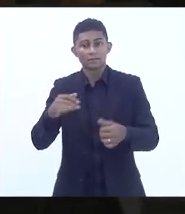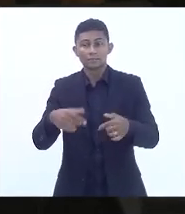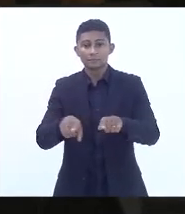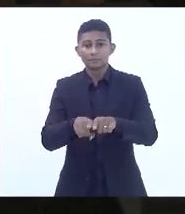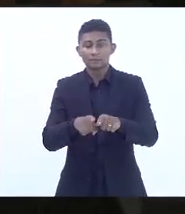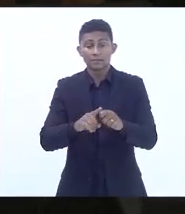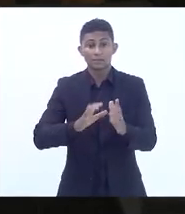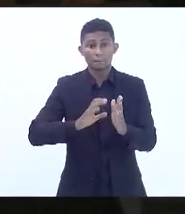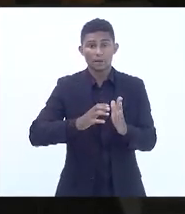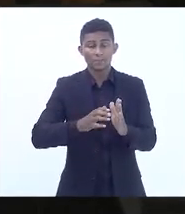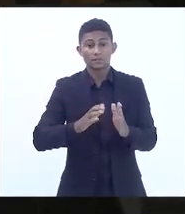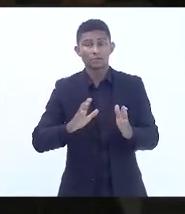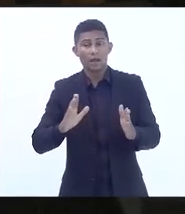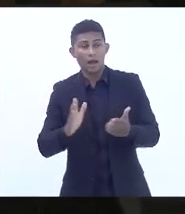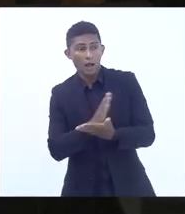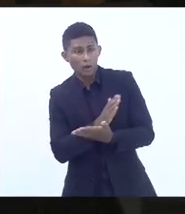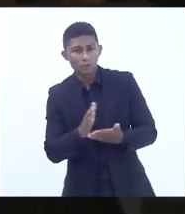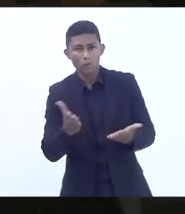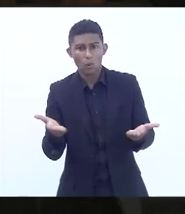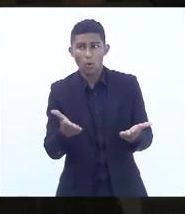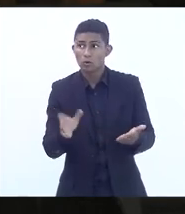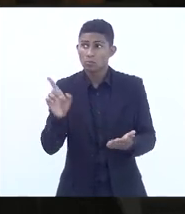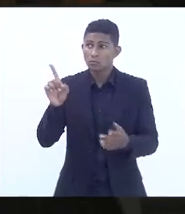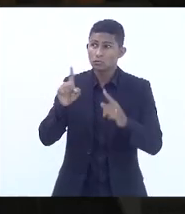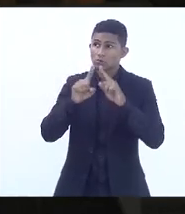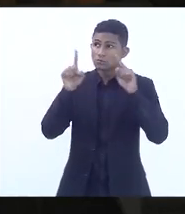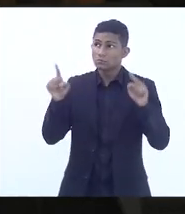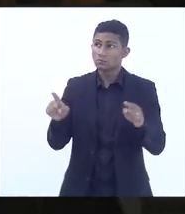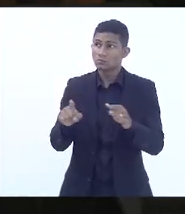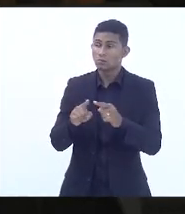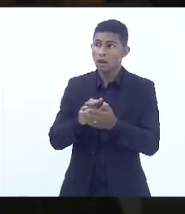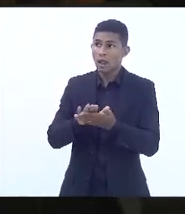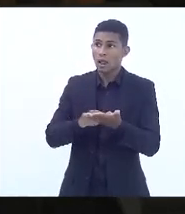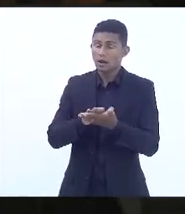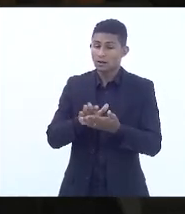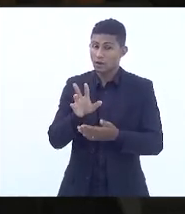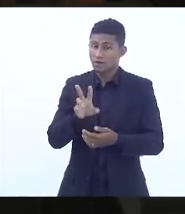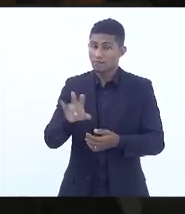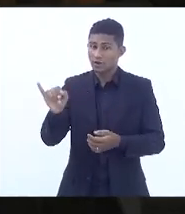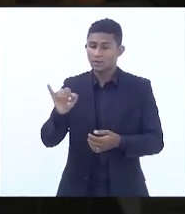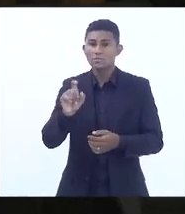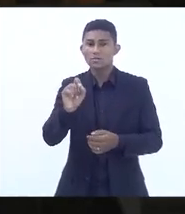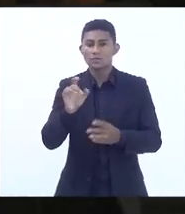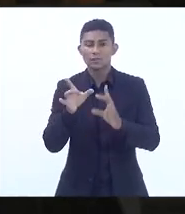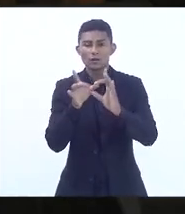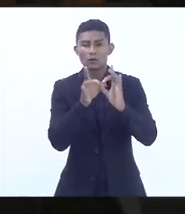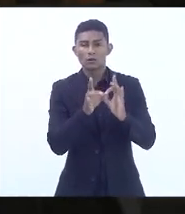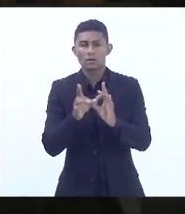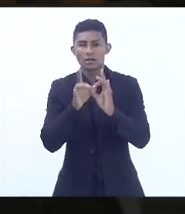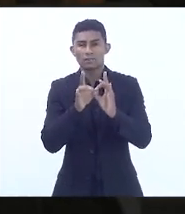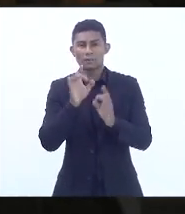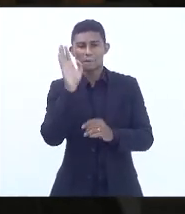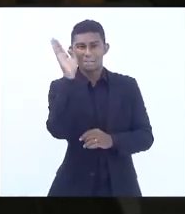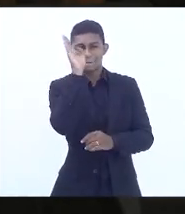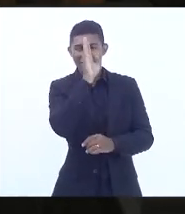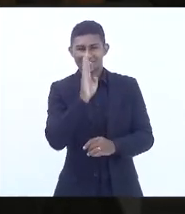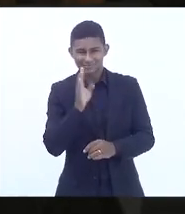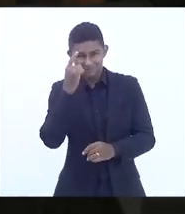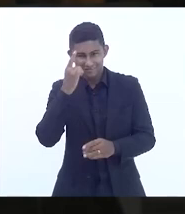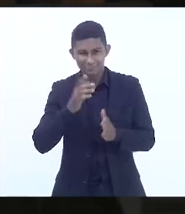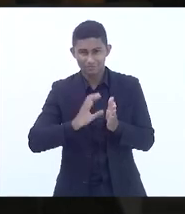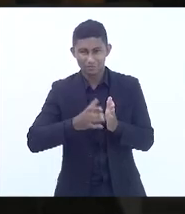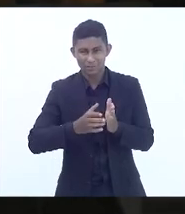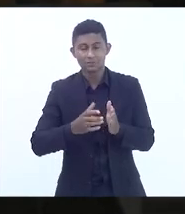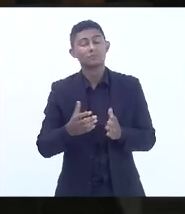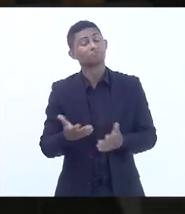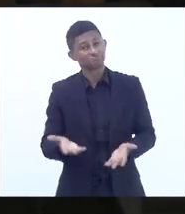hoje não estão aí na peça, como União Brasil. Estou só fazendo alerta que isso vai modificar trabalho